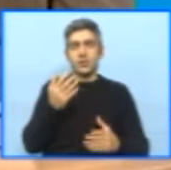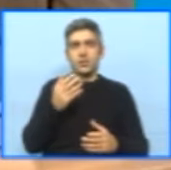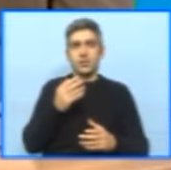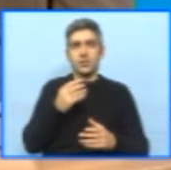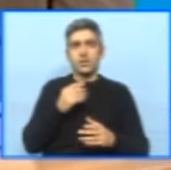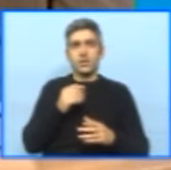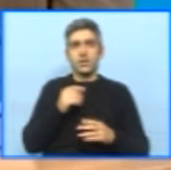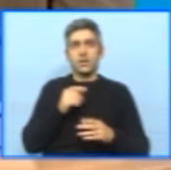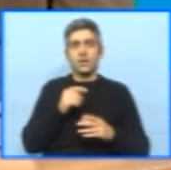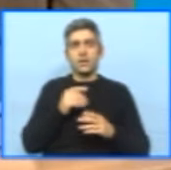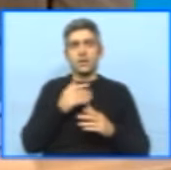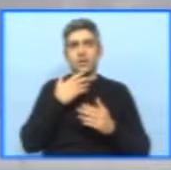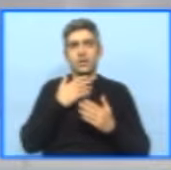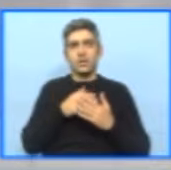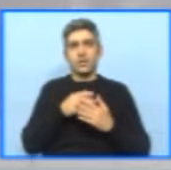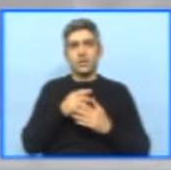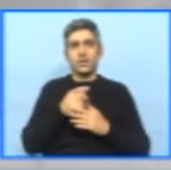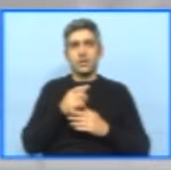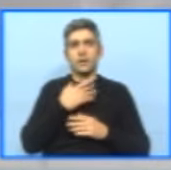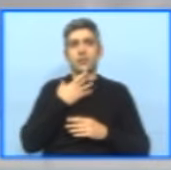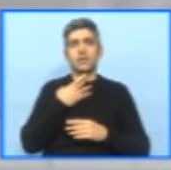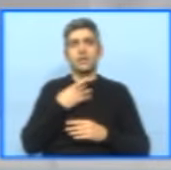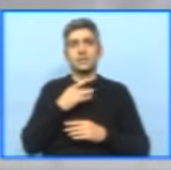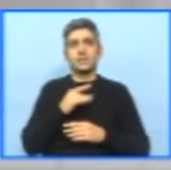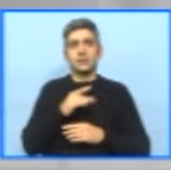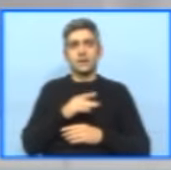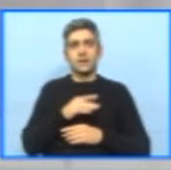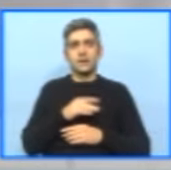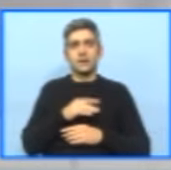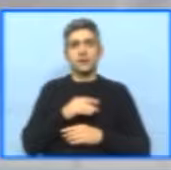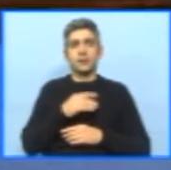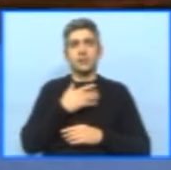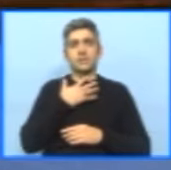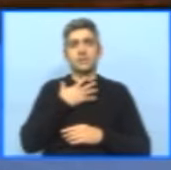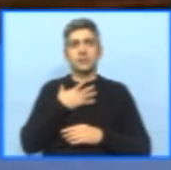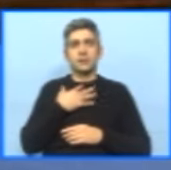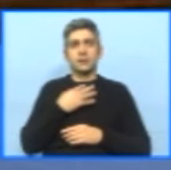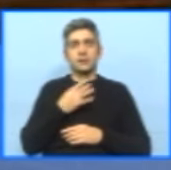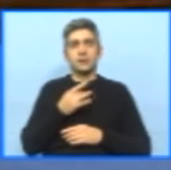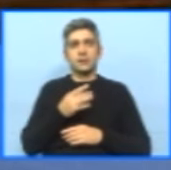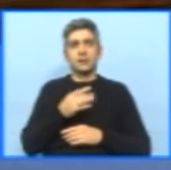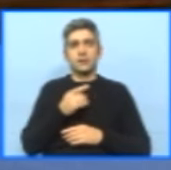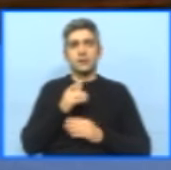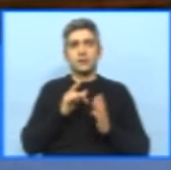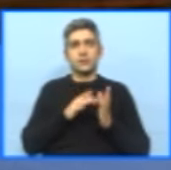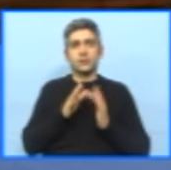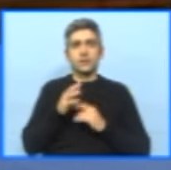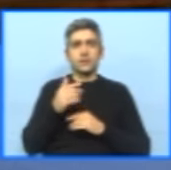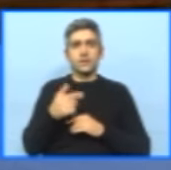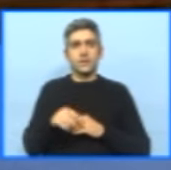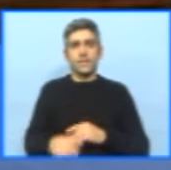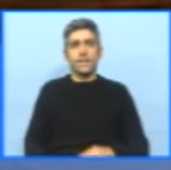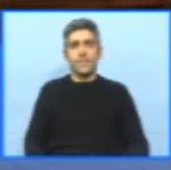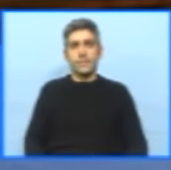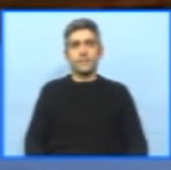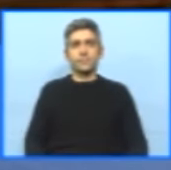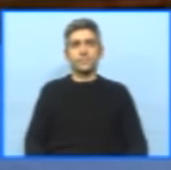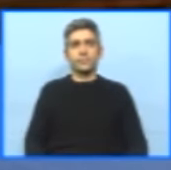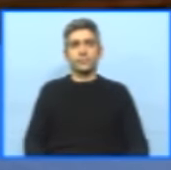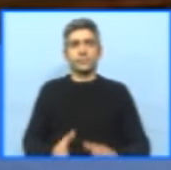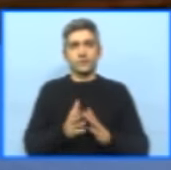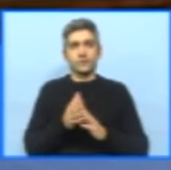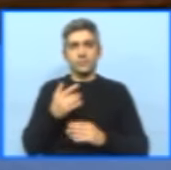logo de entrada, nos colocar perante a sede que Jesus tem neste caso, e que Deus